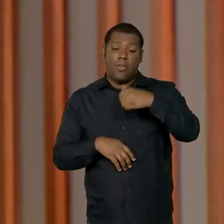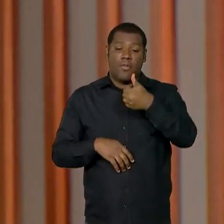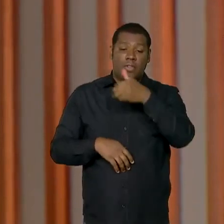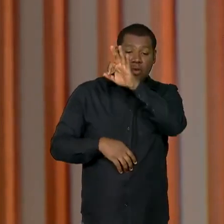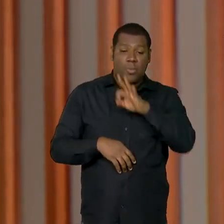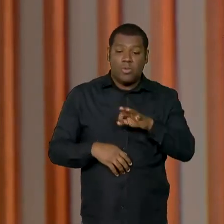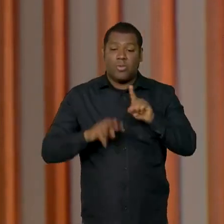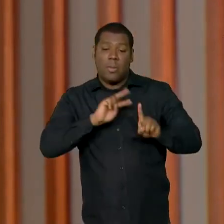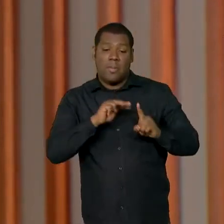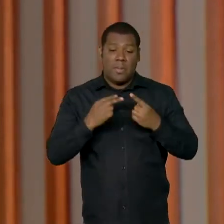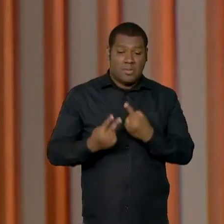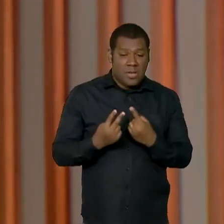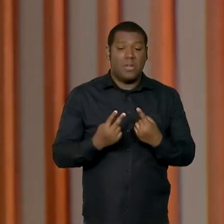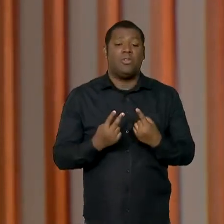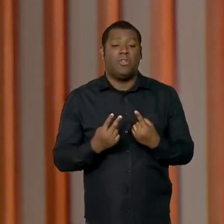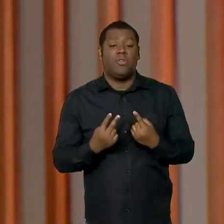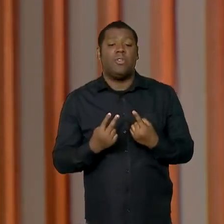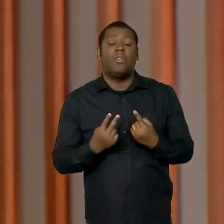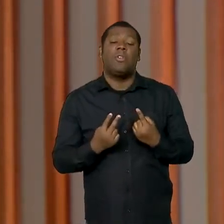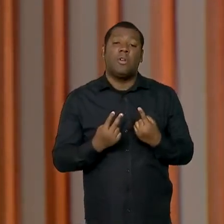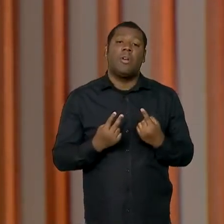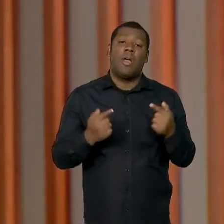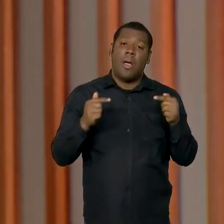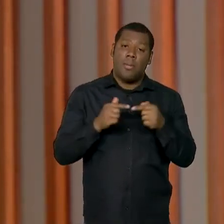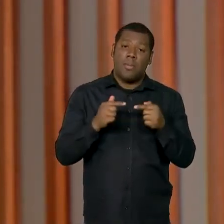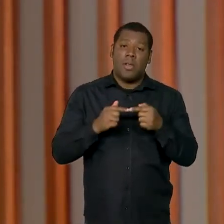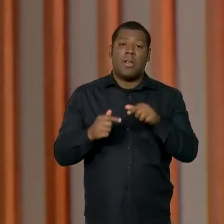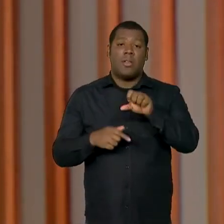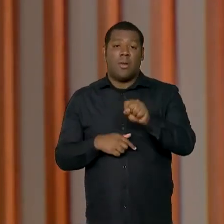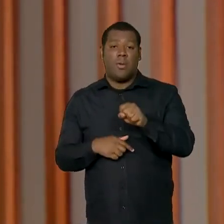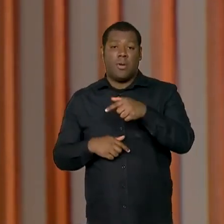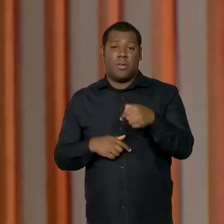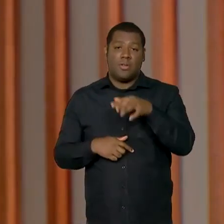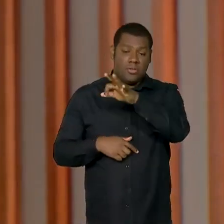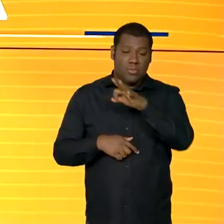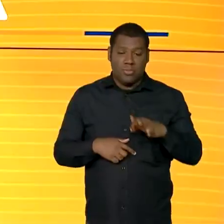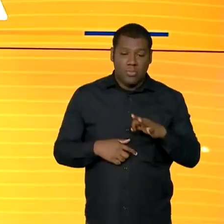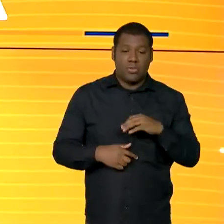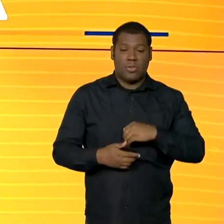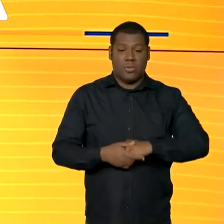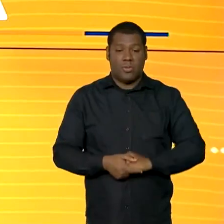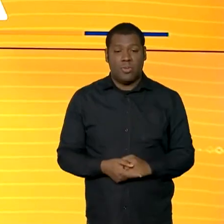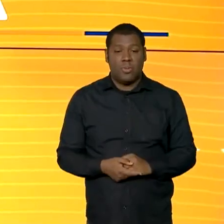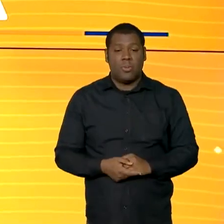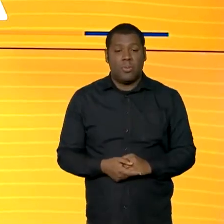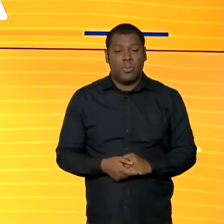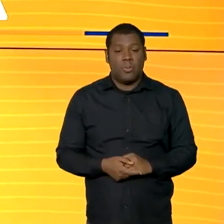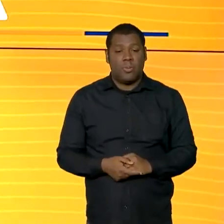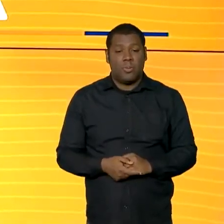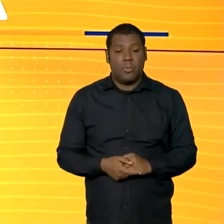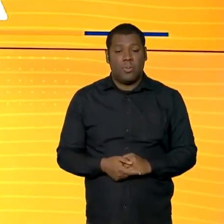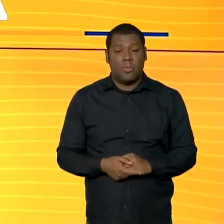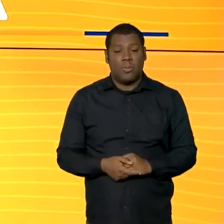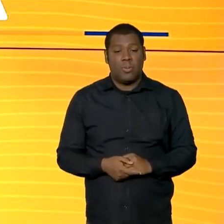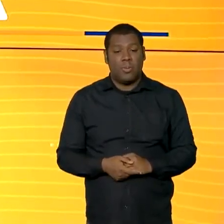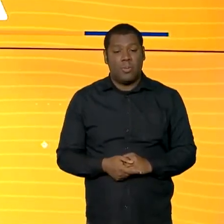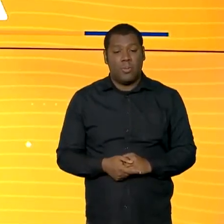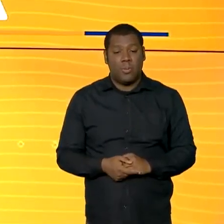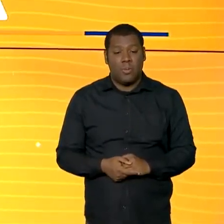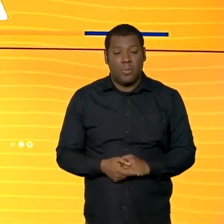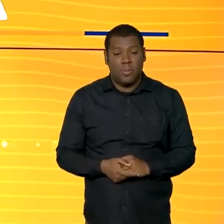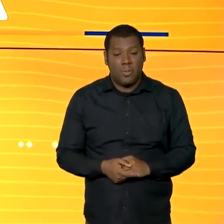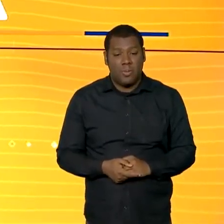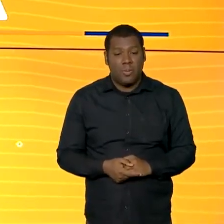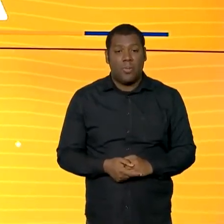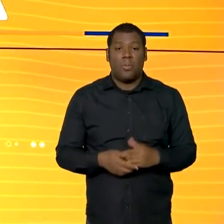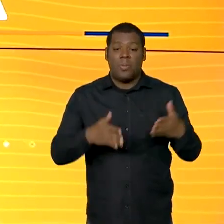estimativa da produção e respondem por 87% da área a ser colhida. Mais um passo para a